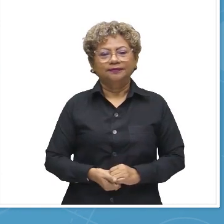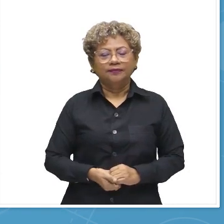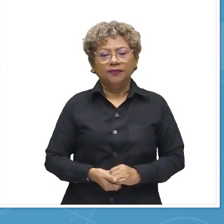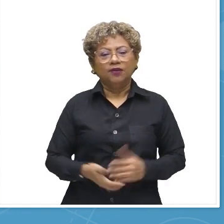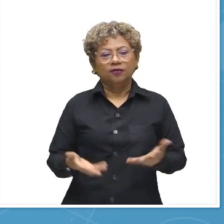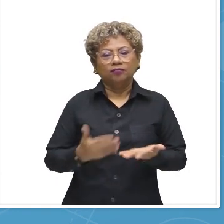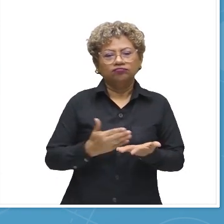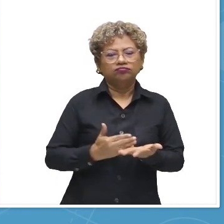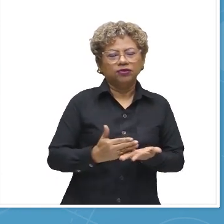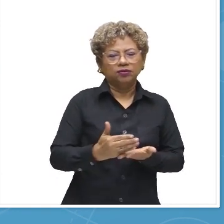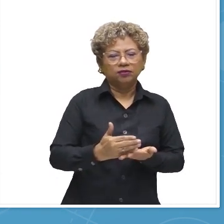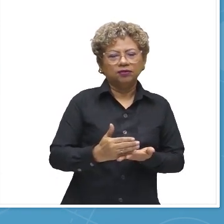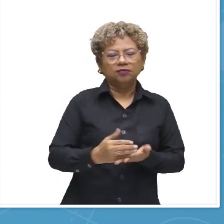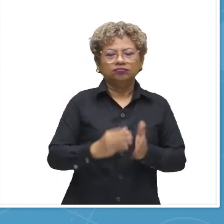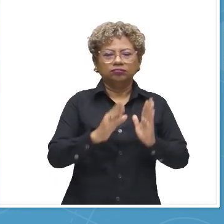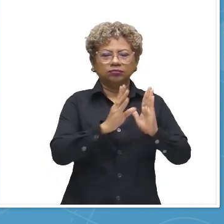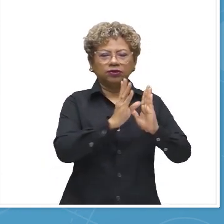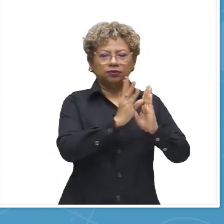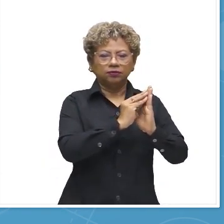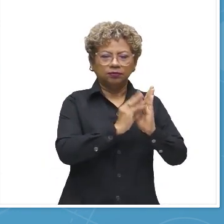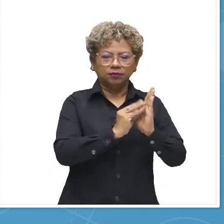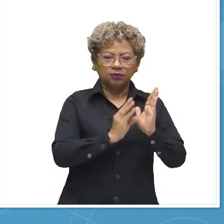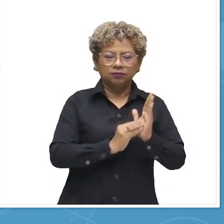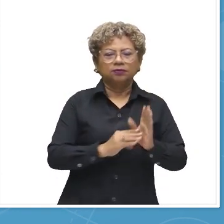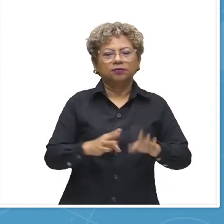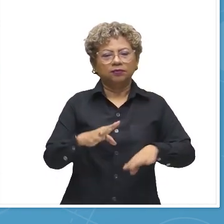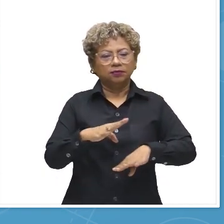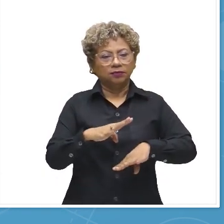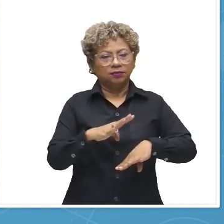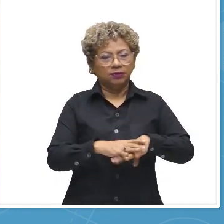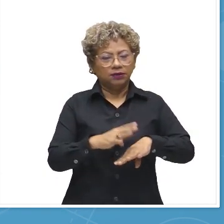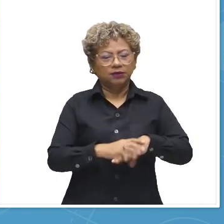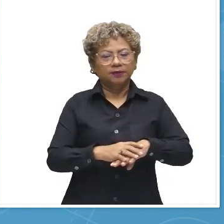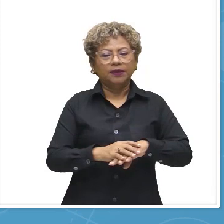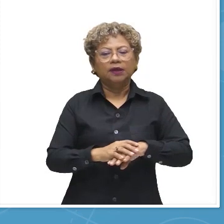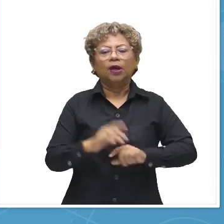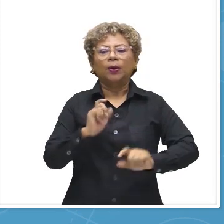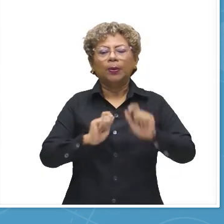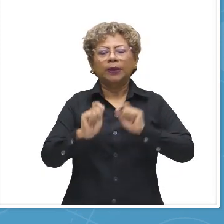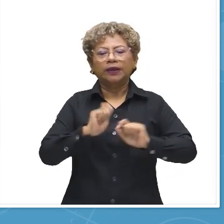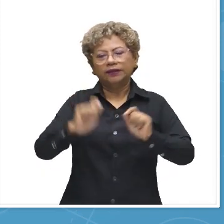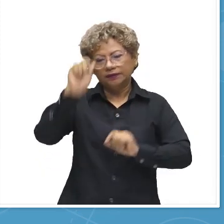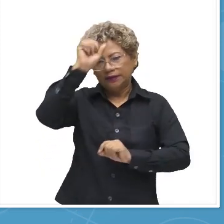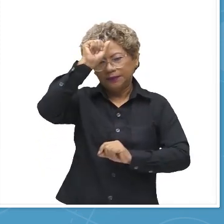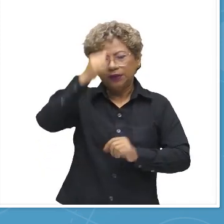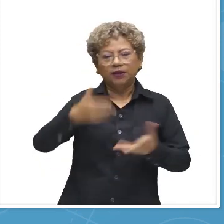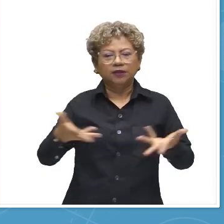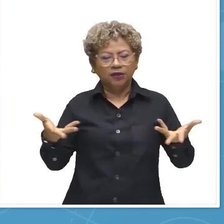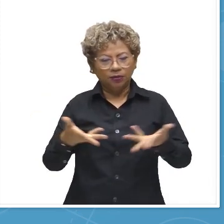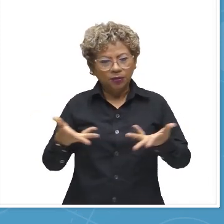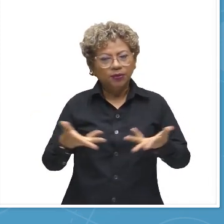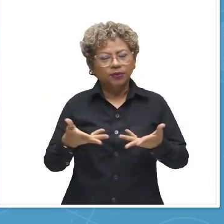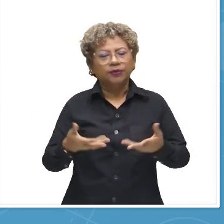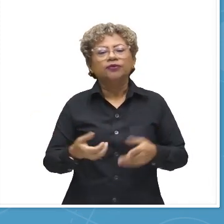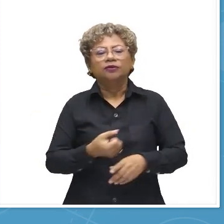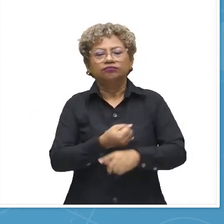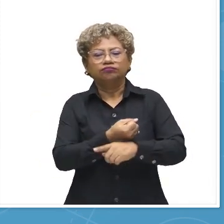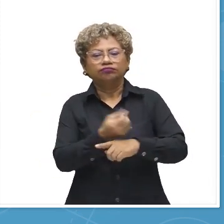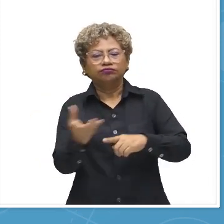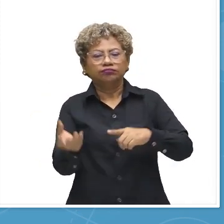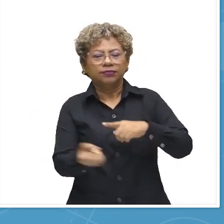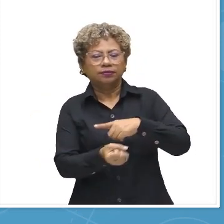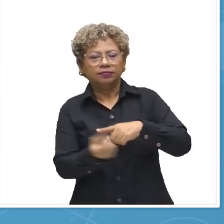agora sequência aos conteúdos de matemática. Iremos estudar as frações. Então, a gente vai ver algumas